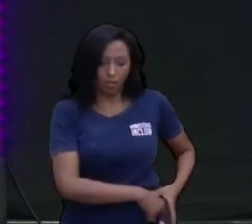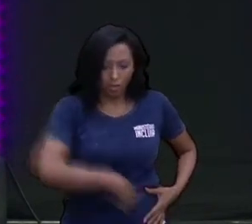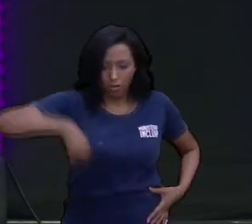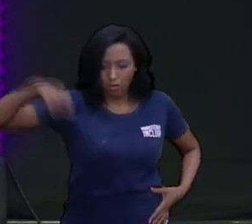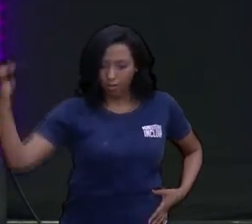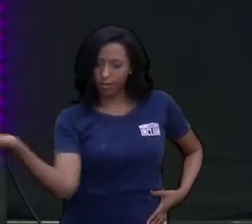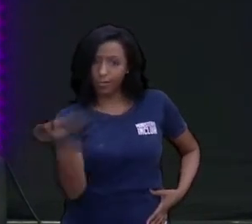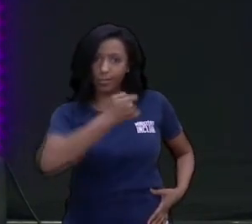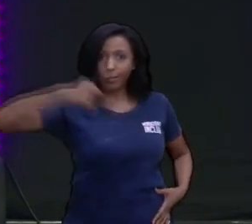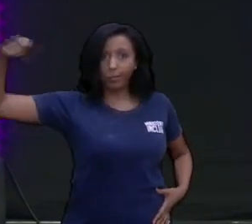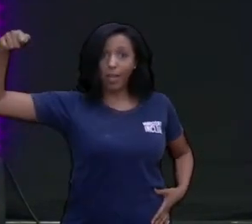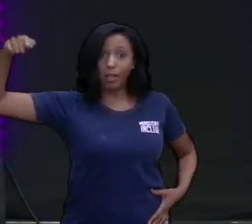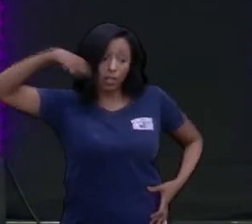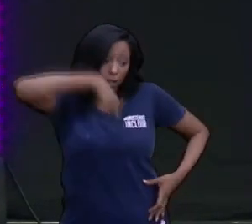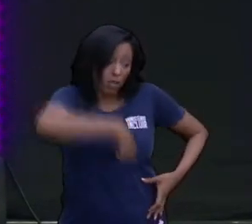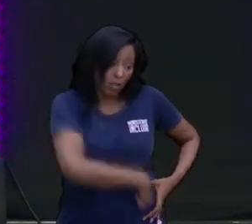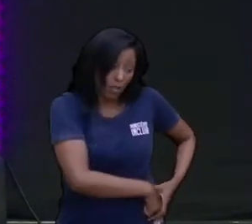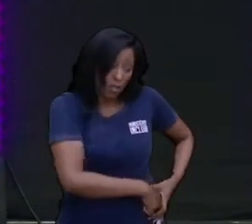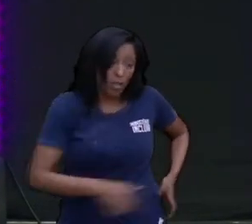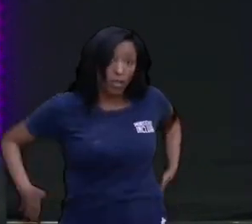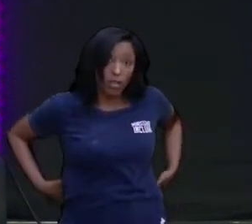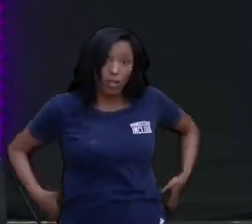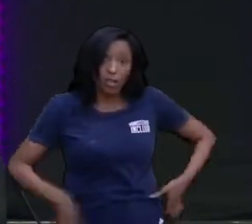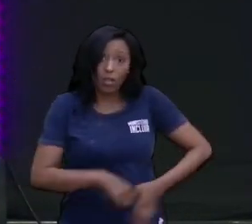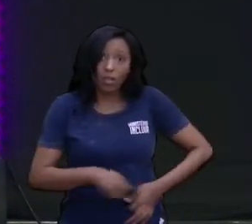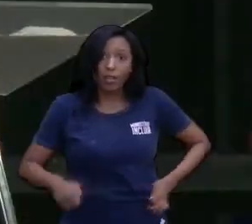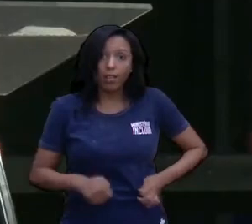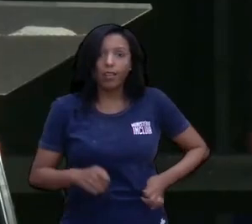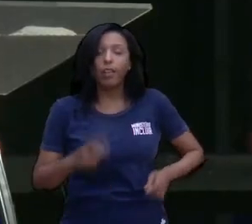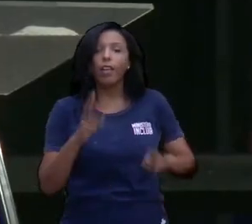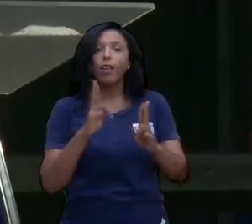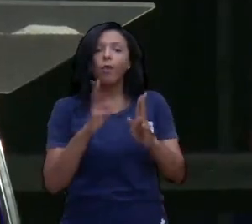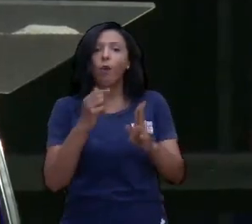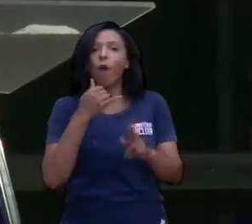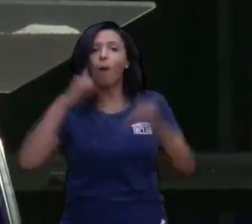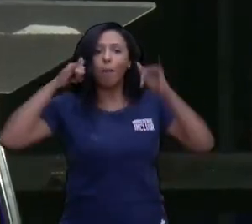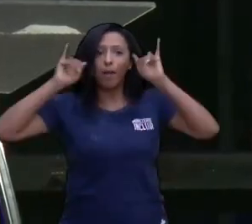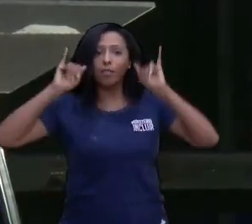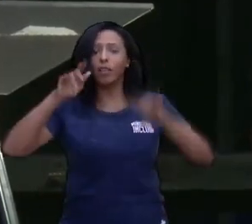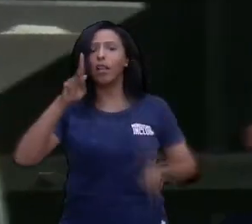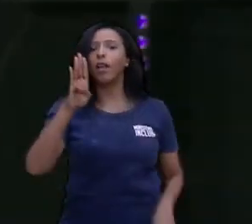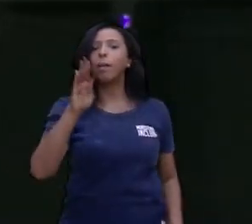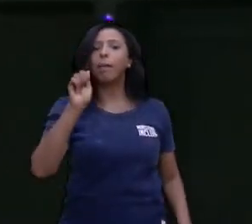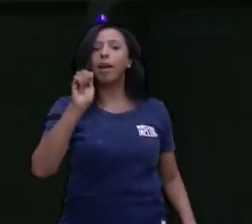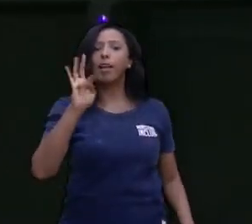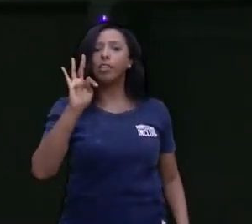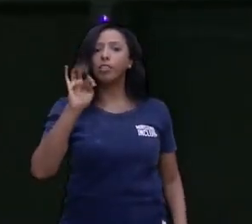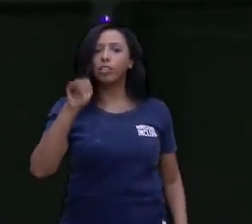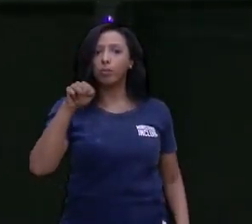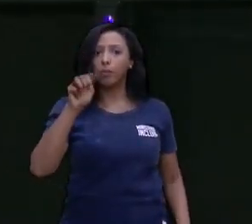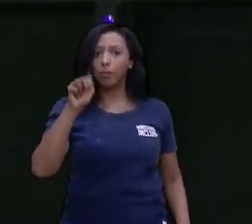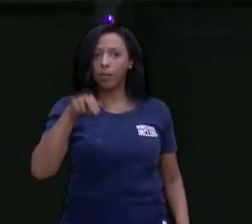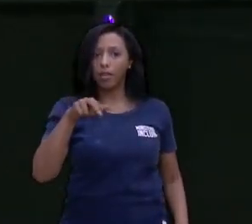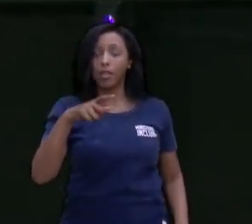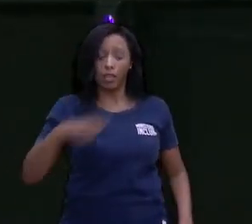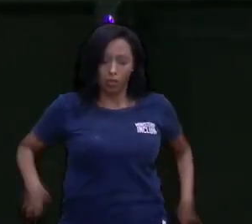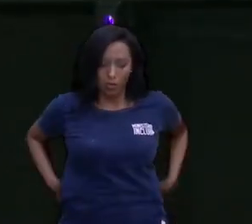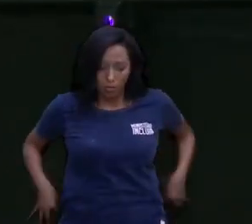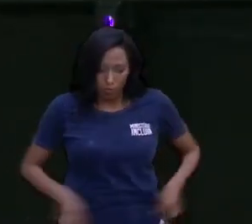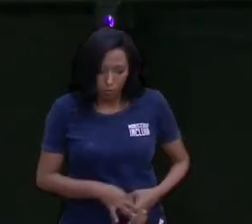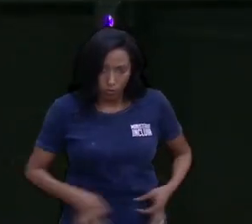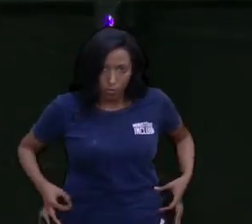segura lembra do Batman o cinto de utilidades então curso ainda que segundo todas as ferramentas que eu vou usar depois ele diz